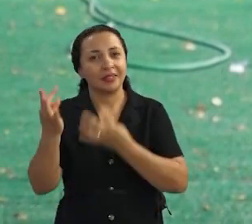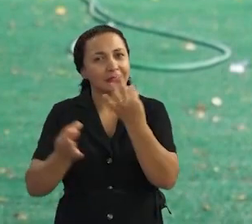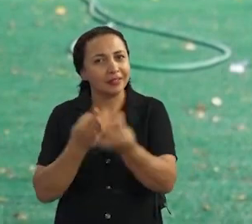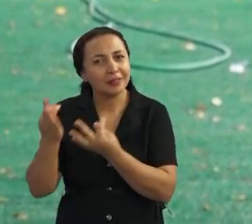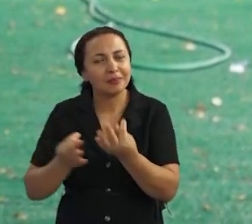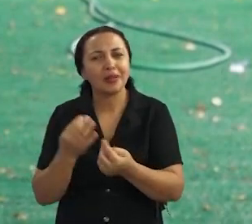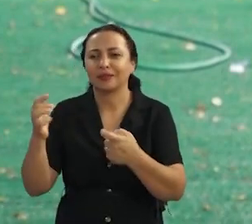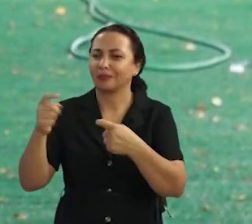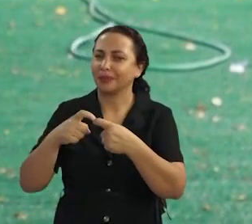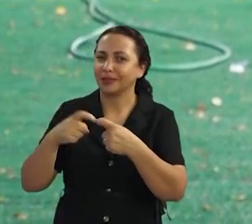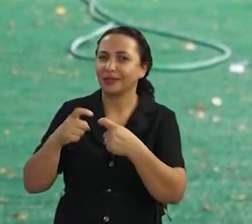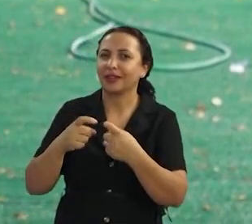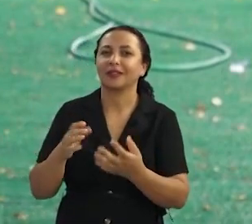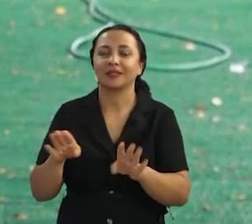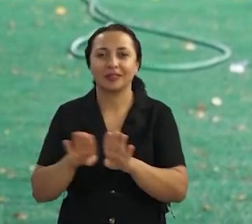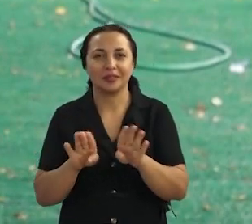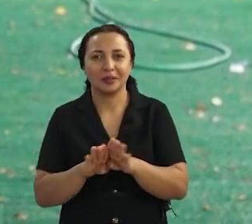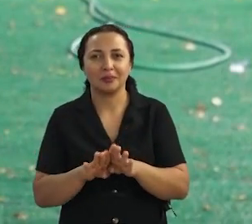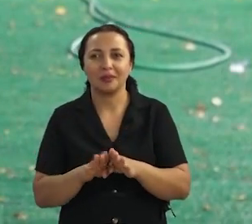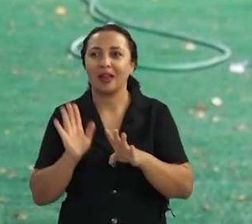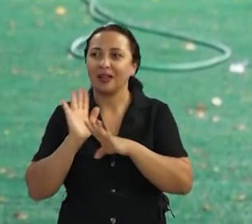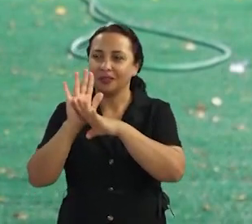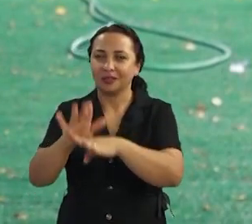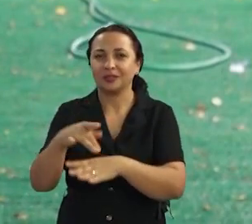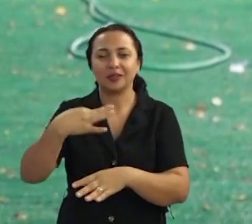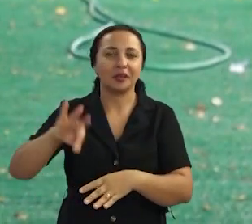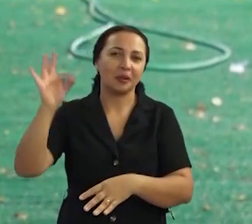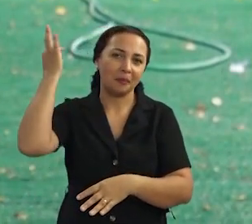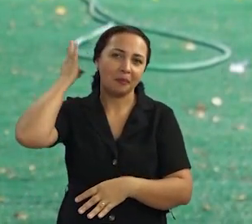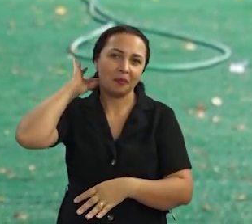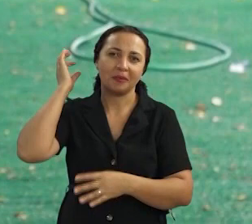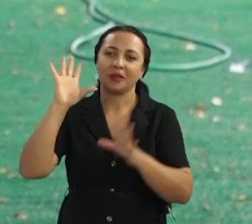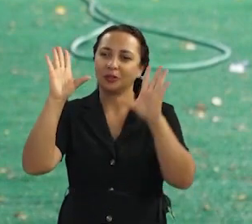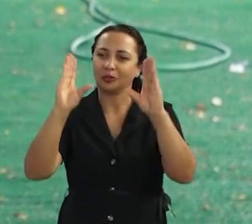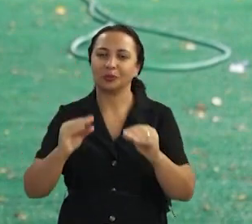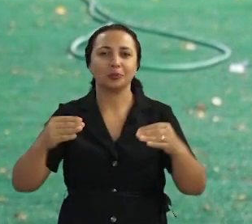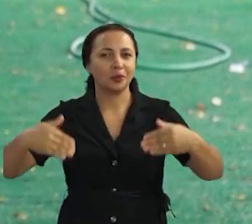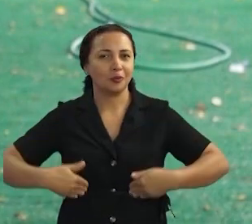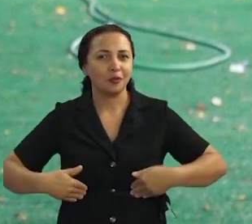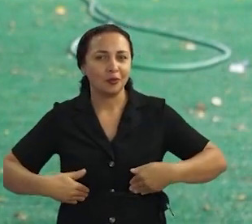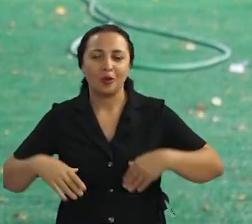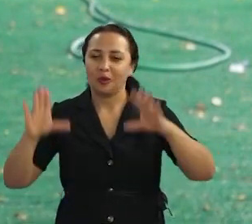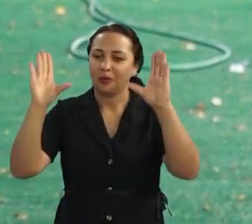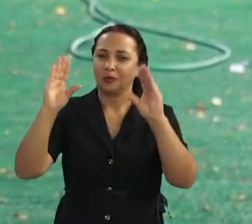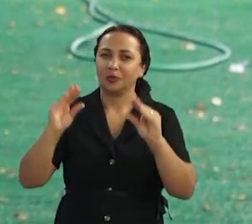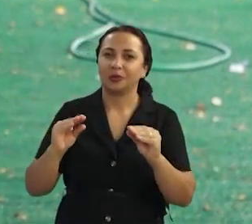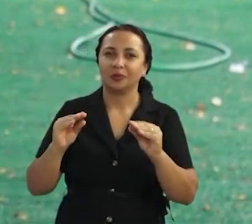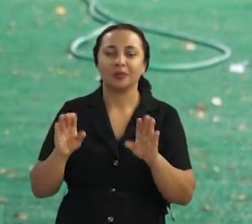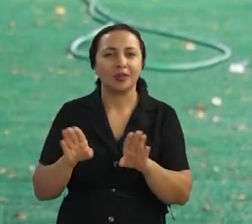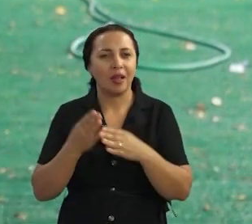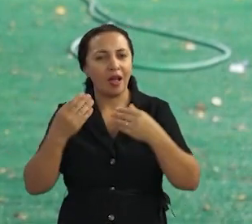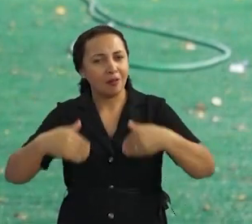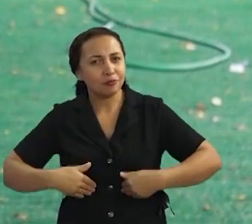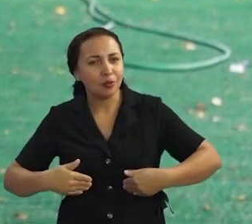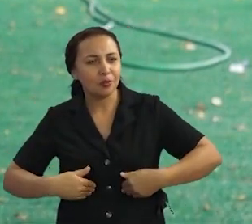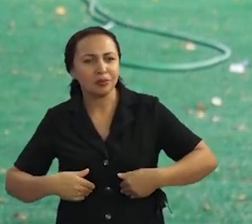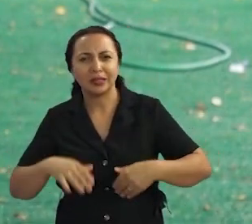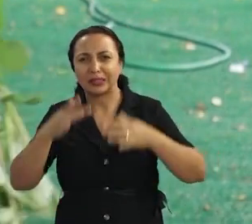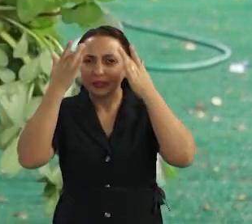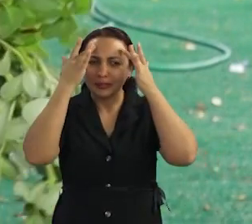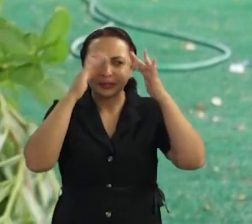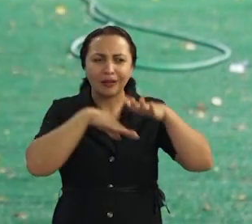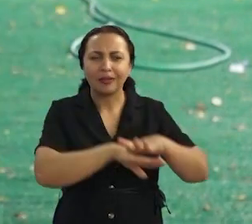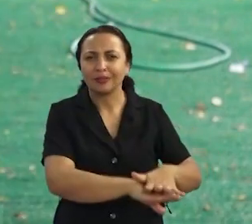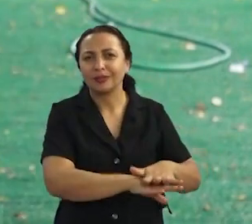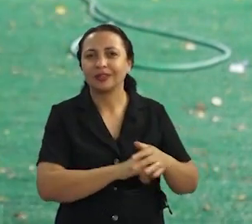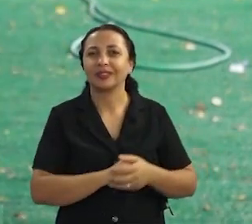alimento, é planta medicinal, também contribui para as abelhas, diminui a fome oculta. Então,